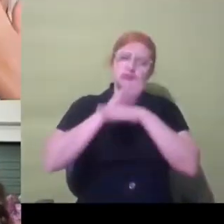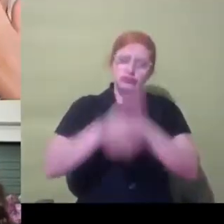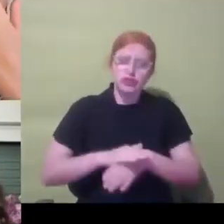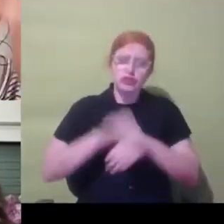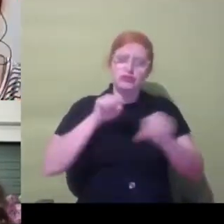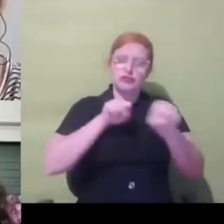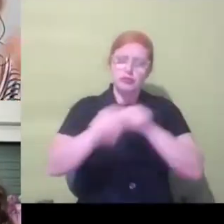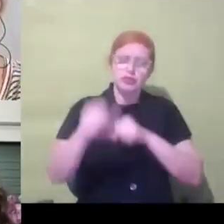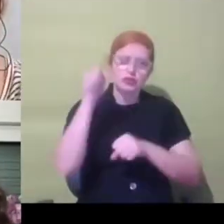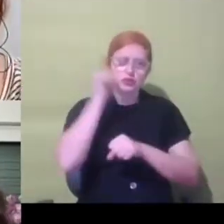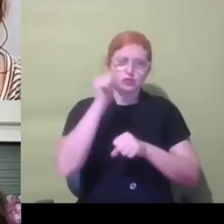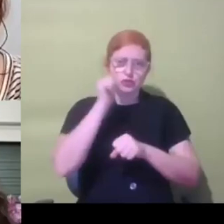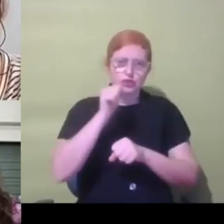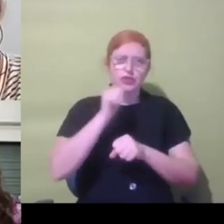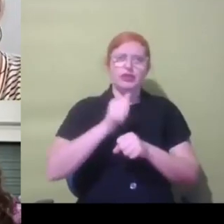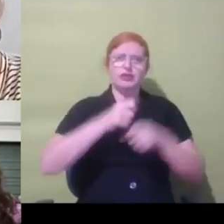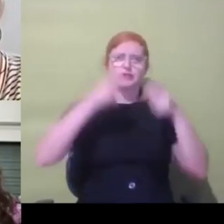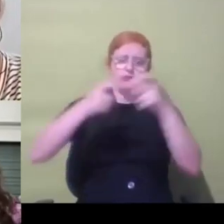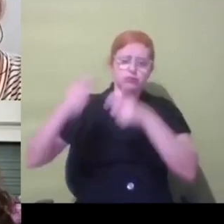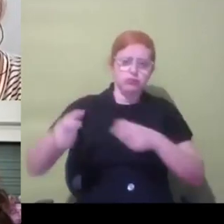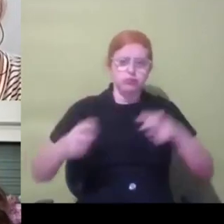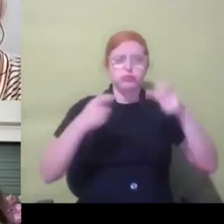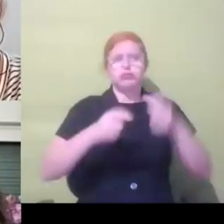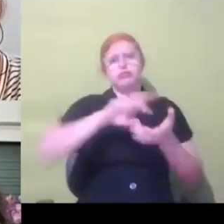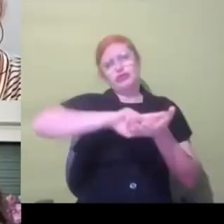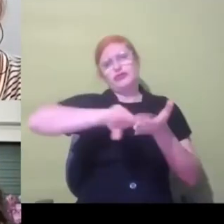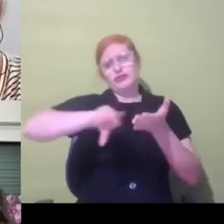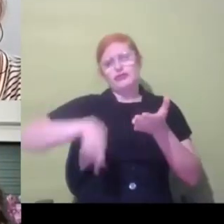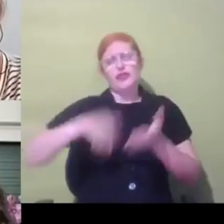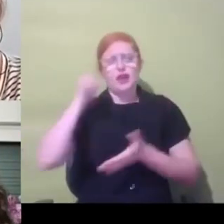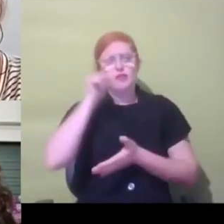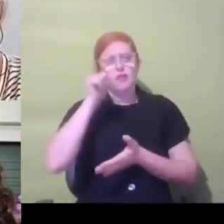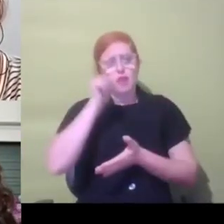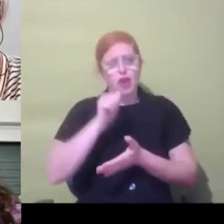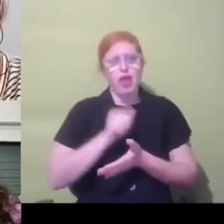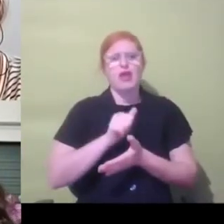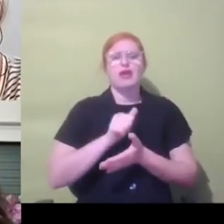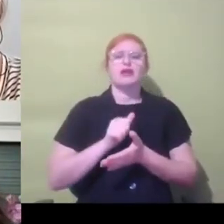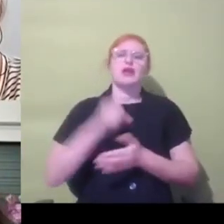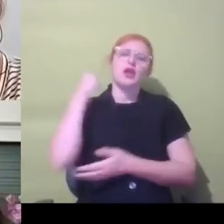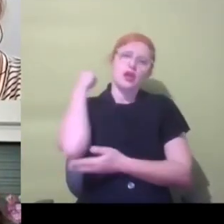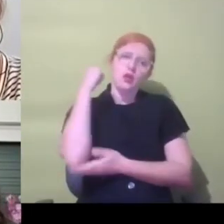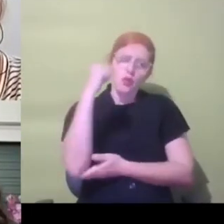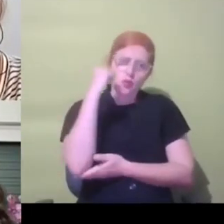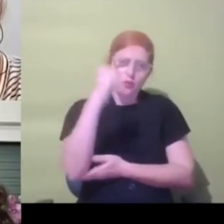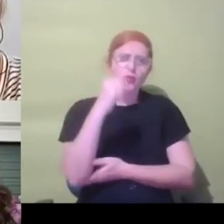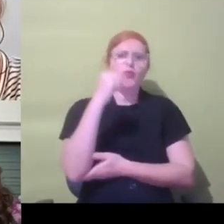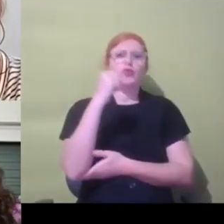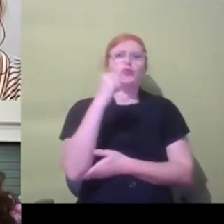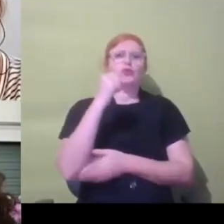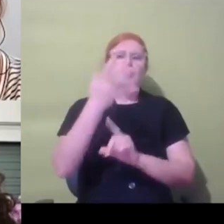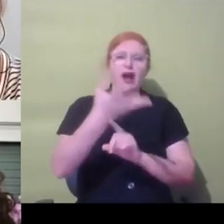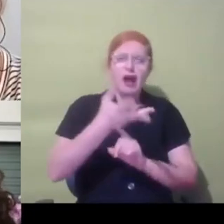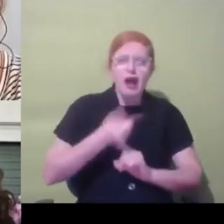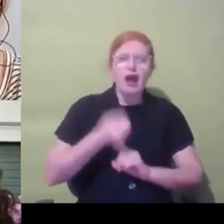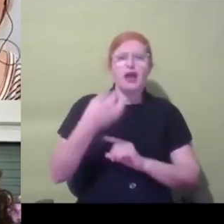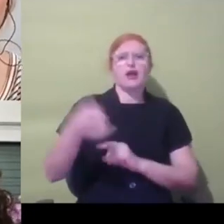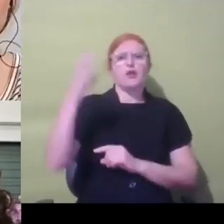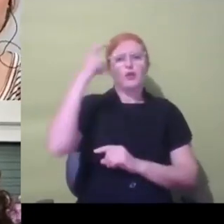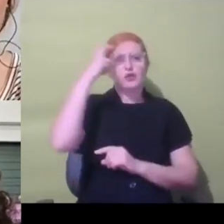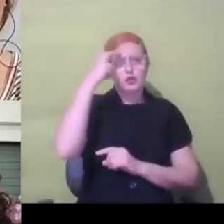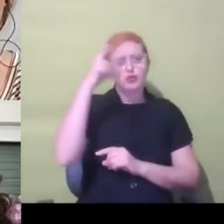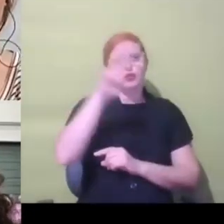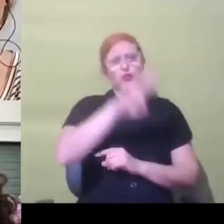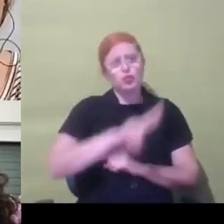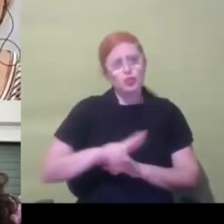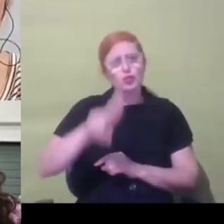de mulheres que estão em diversos espaços, né, no ativismo, na arte, na